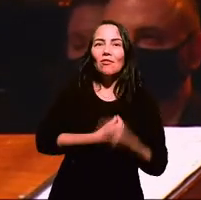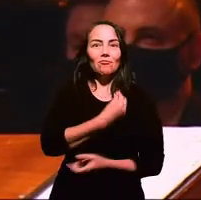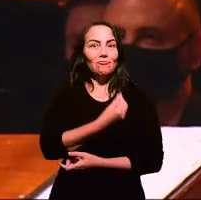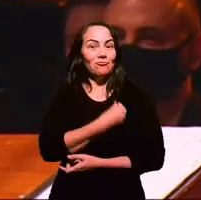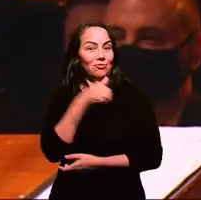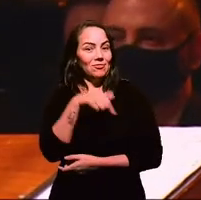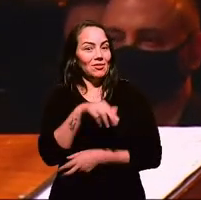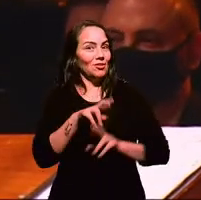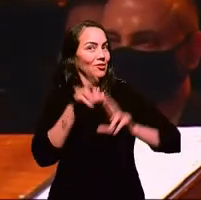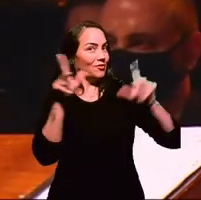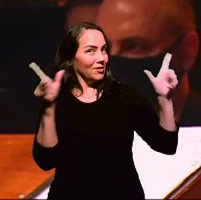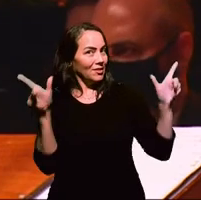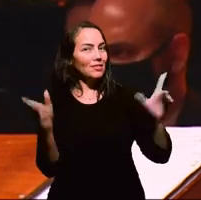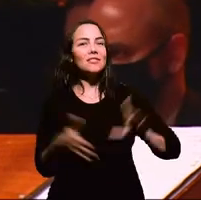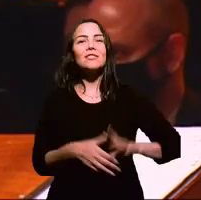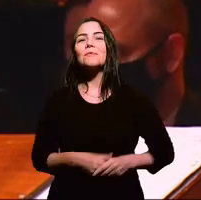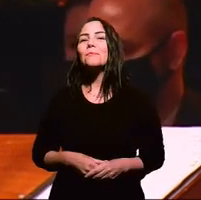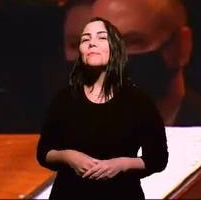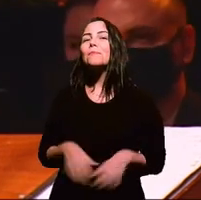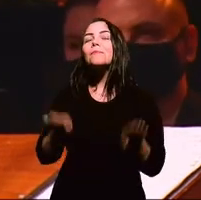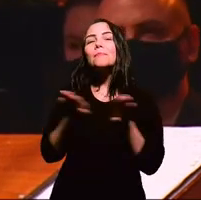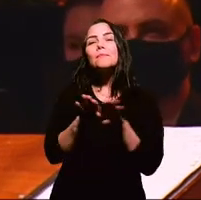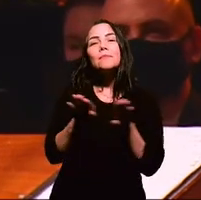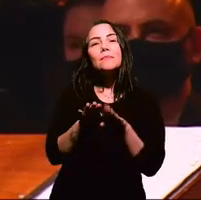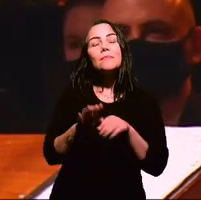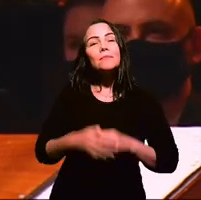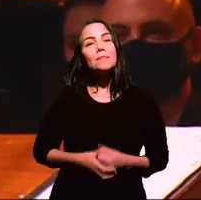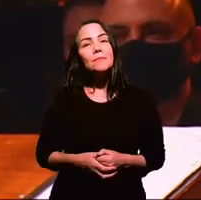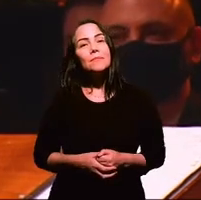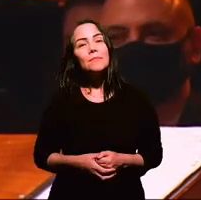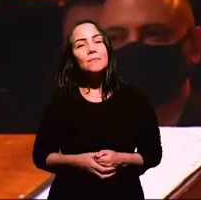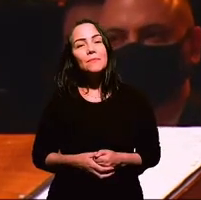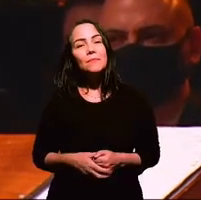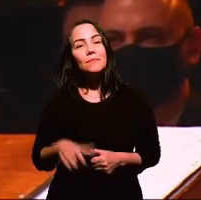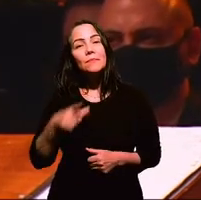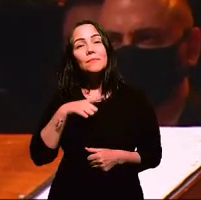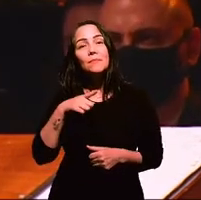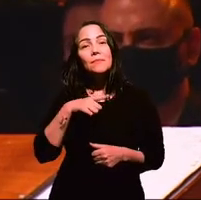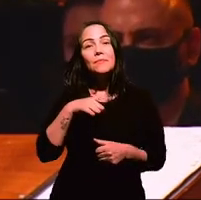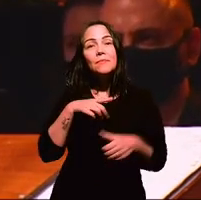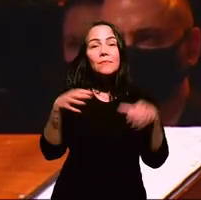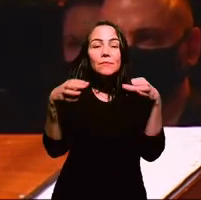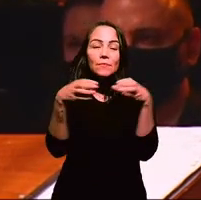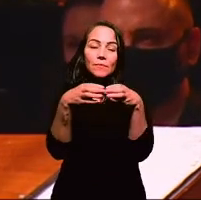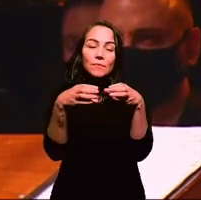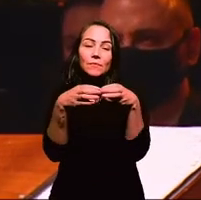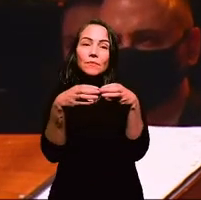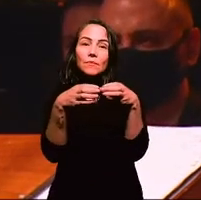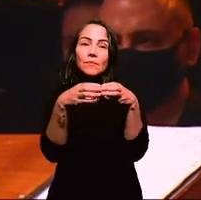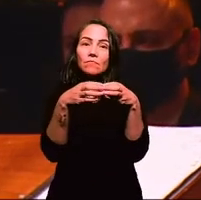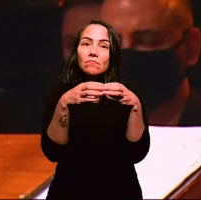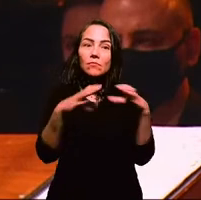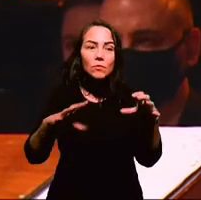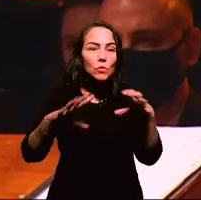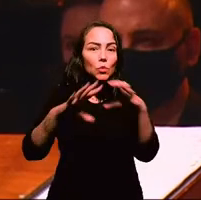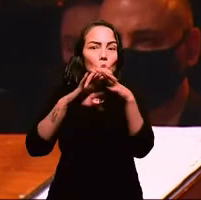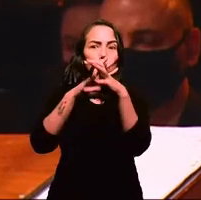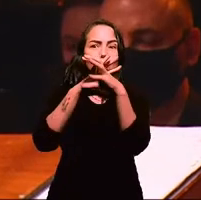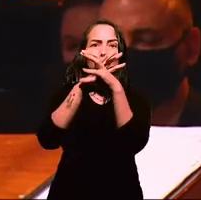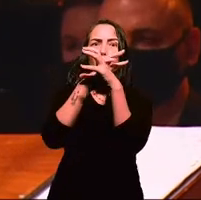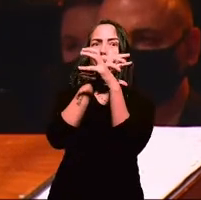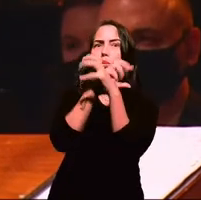vivo diferente. Além disso, acho que nós temos também a presença de uma orquestra basicamente completa, que